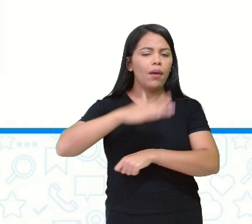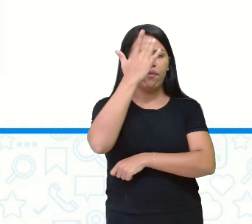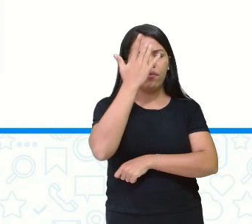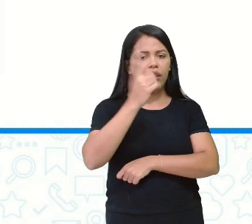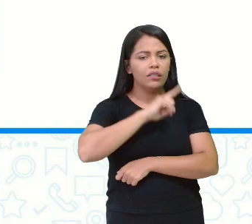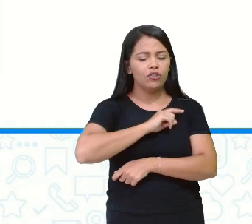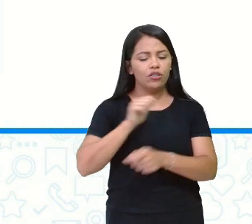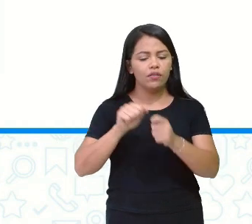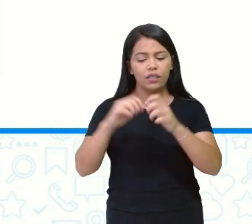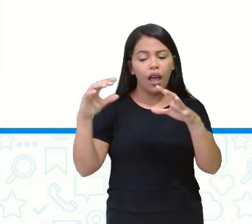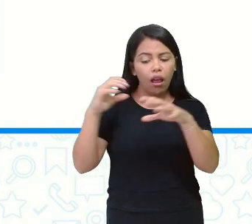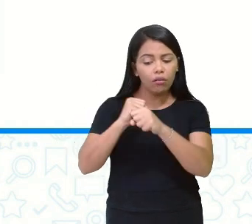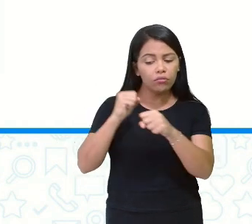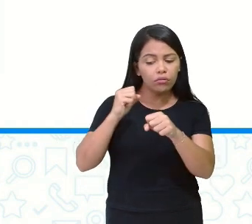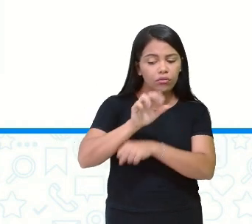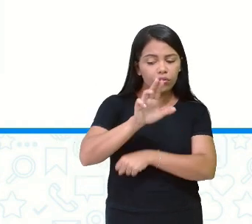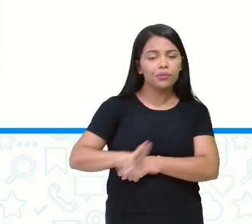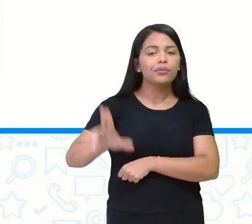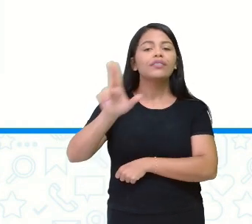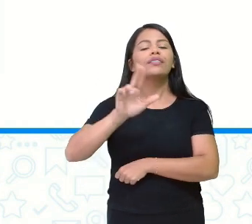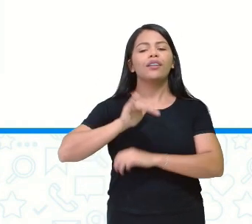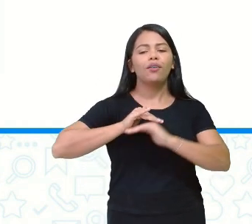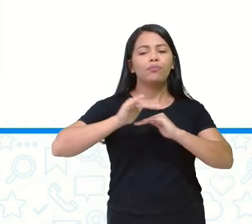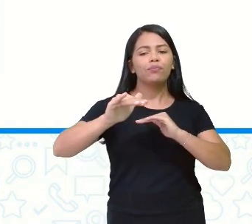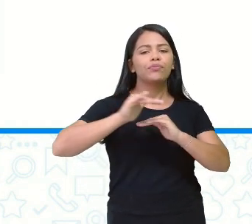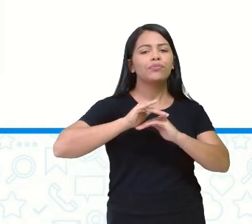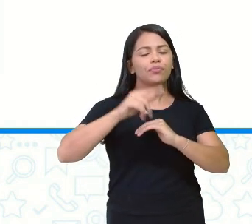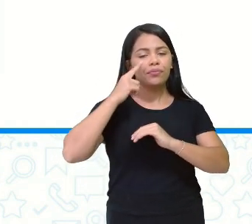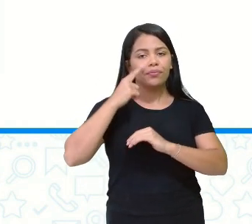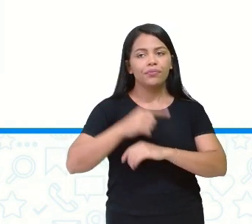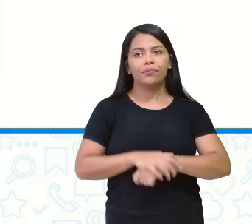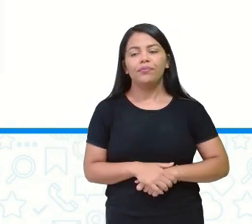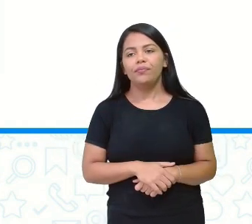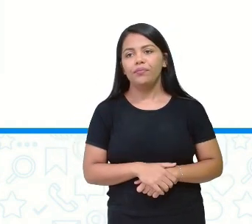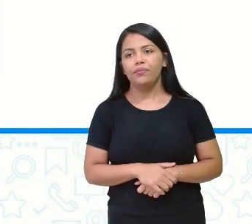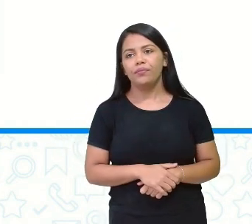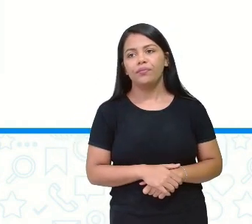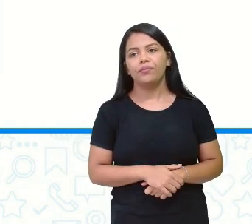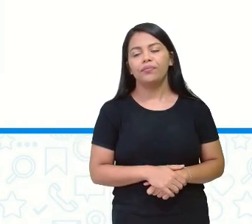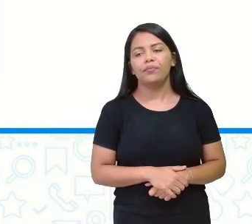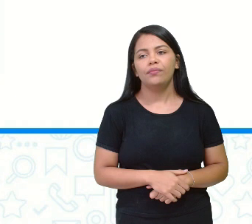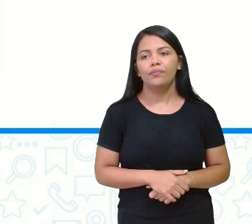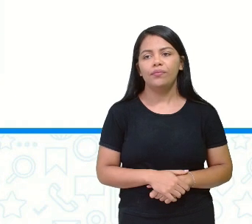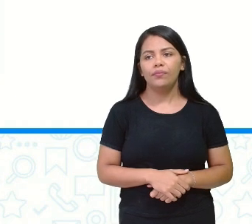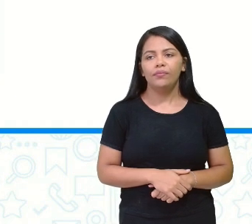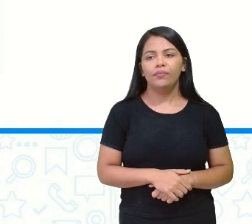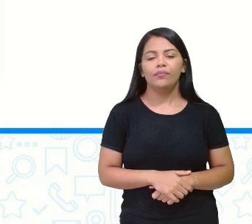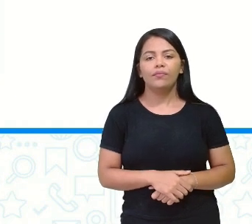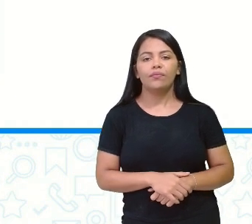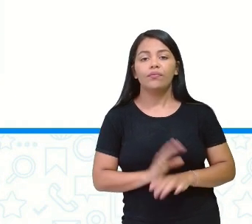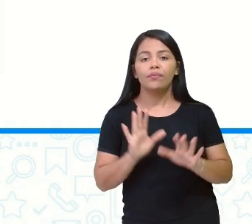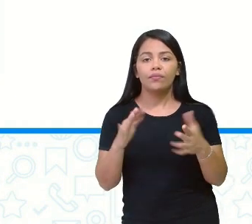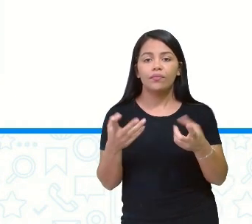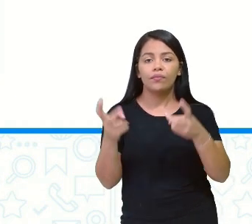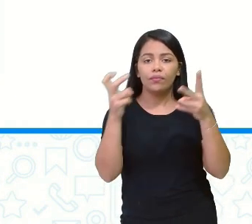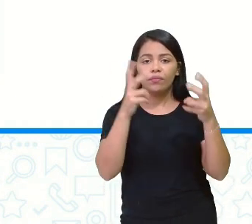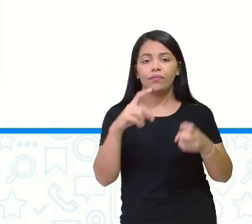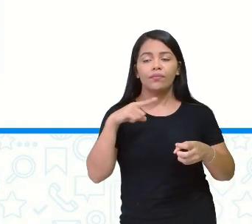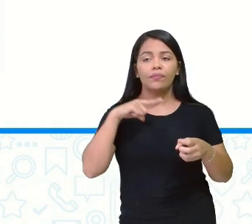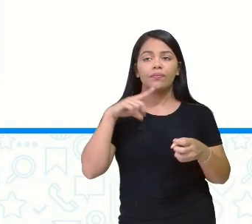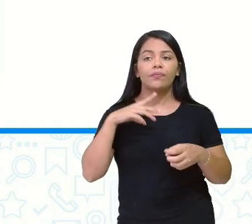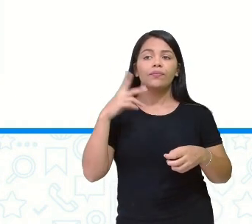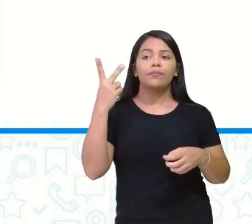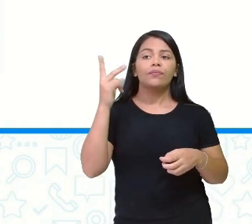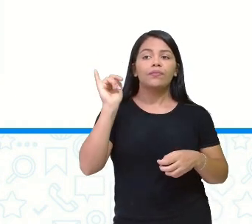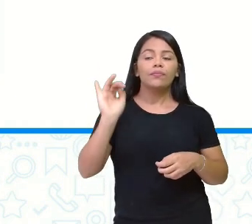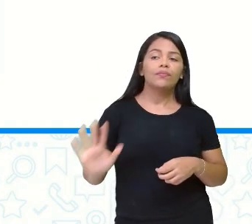cada figura plana que vai aparecendo na malha. percebam que tem duas figuras ali no